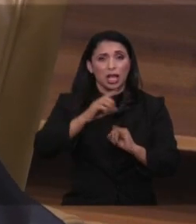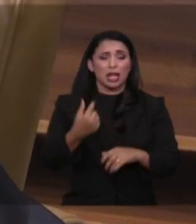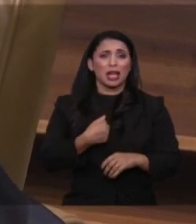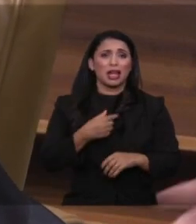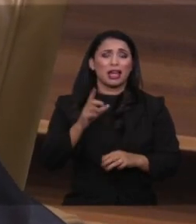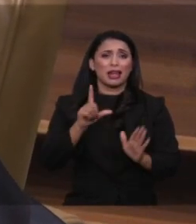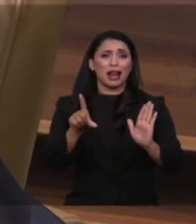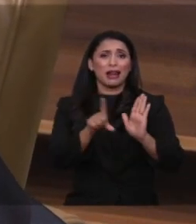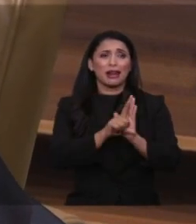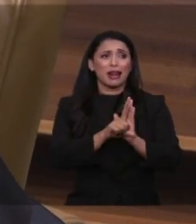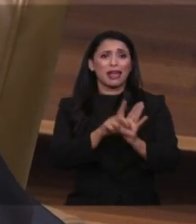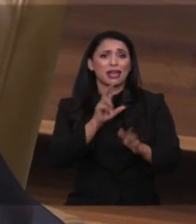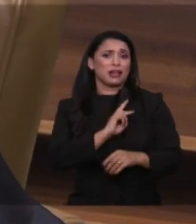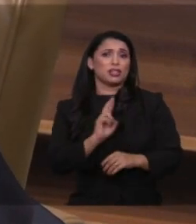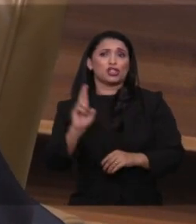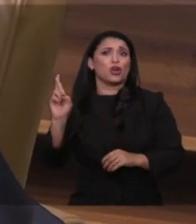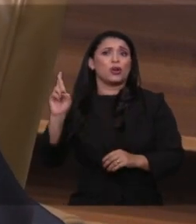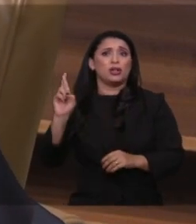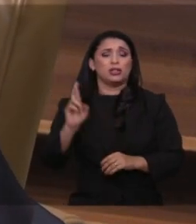legislação canônica permitia,